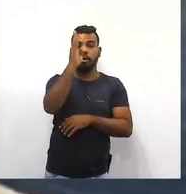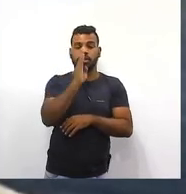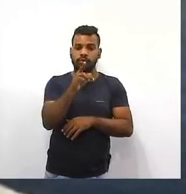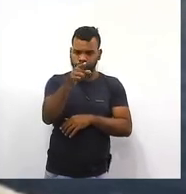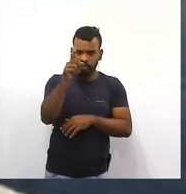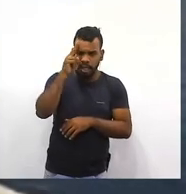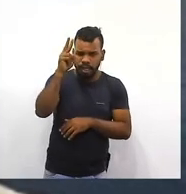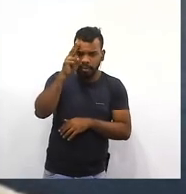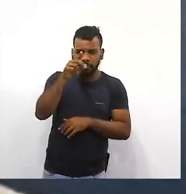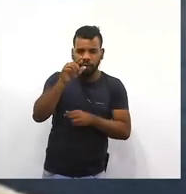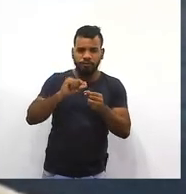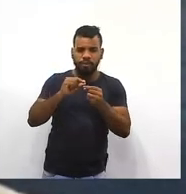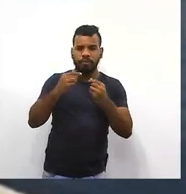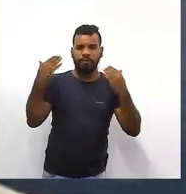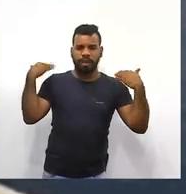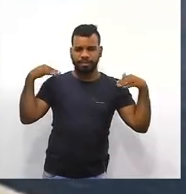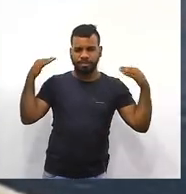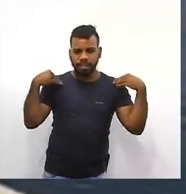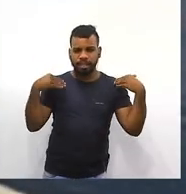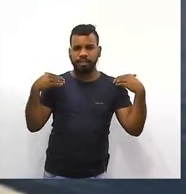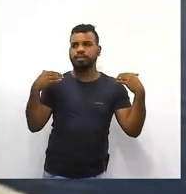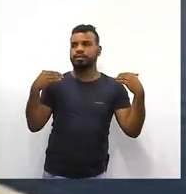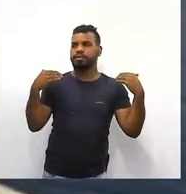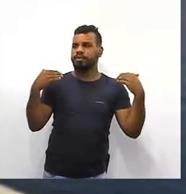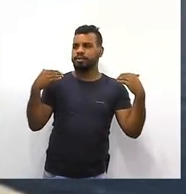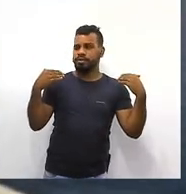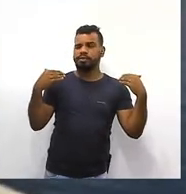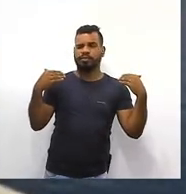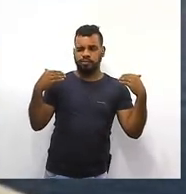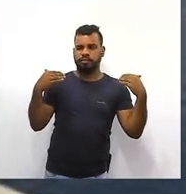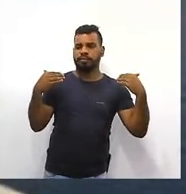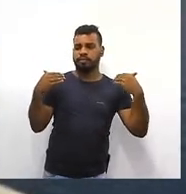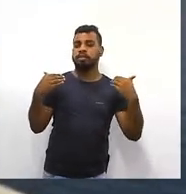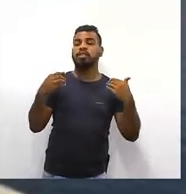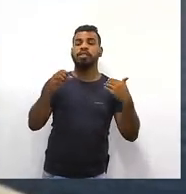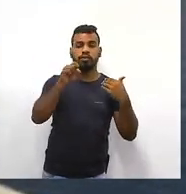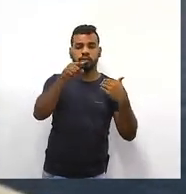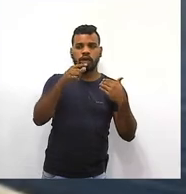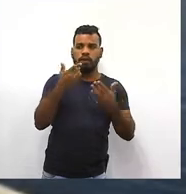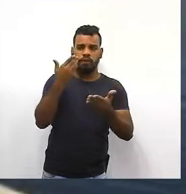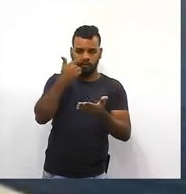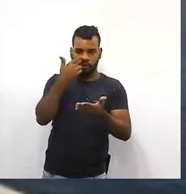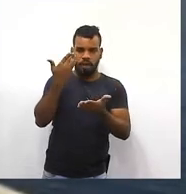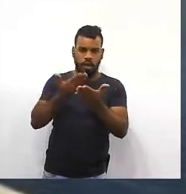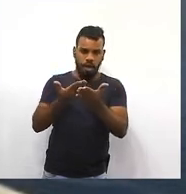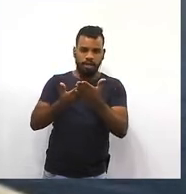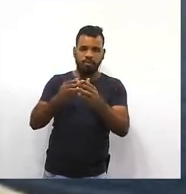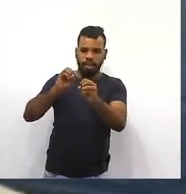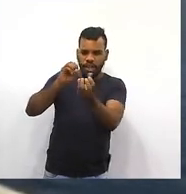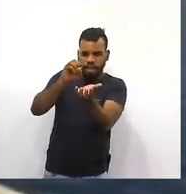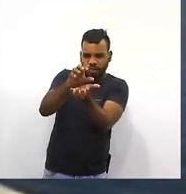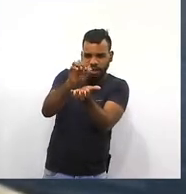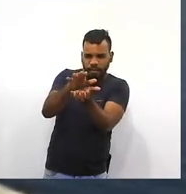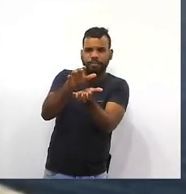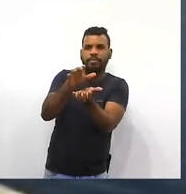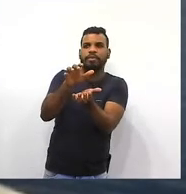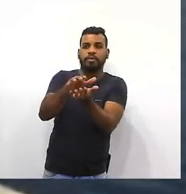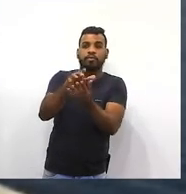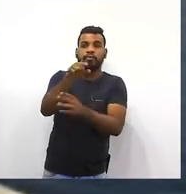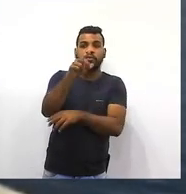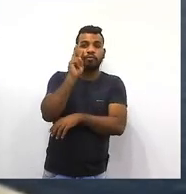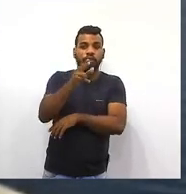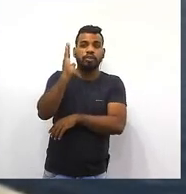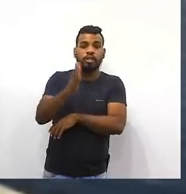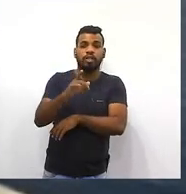fazer um passeio pelo modernismo? E se você tem acompanhado as aulas do EducaPE, você tem visto, né, que